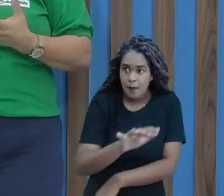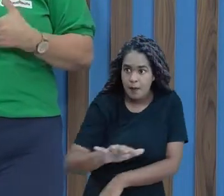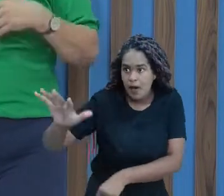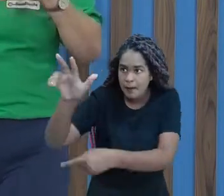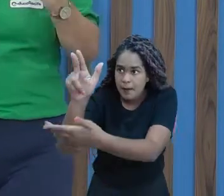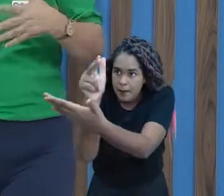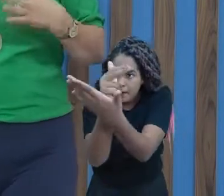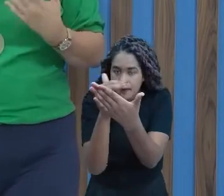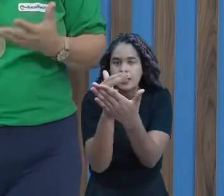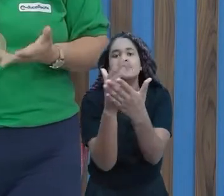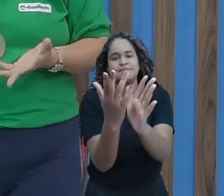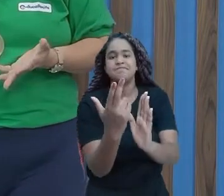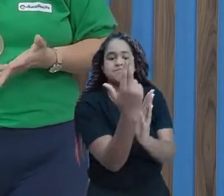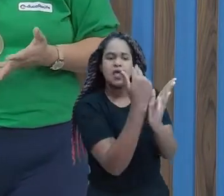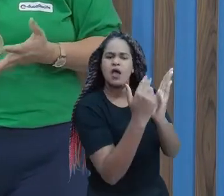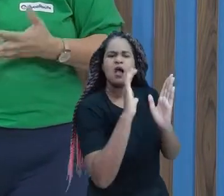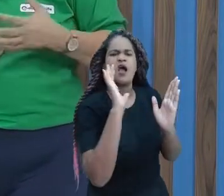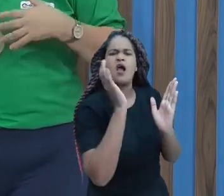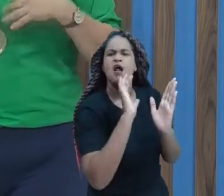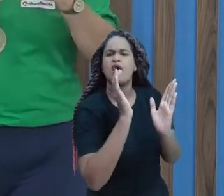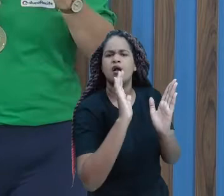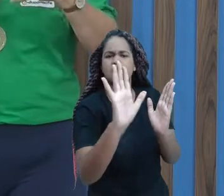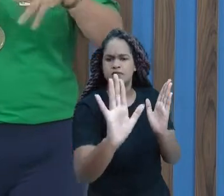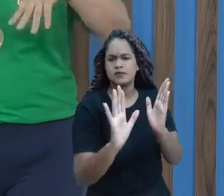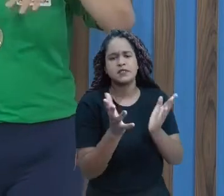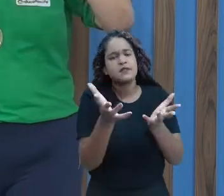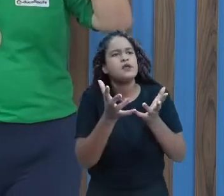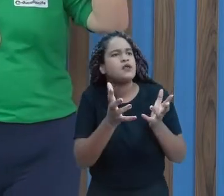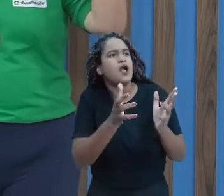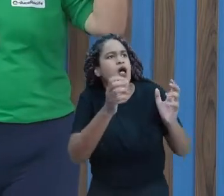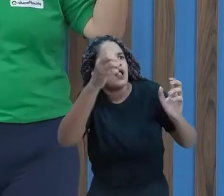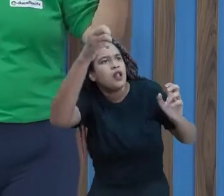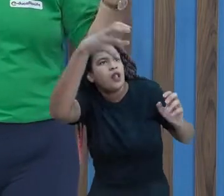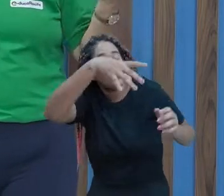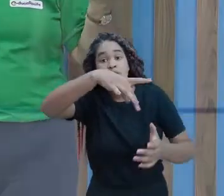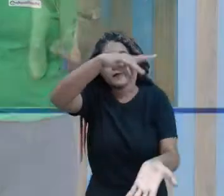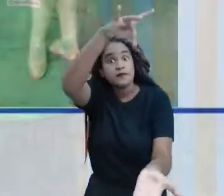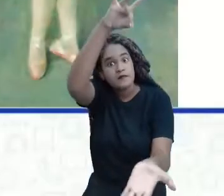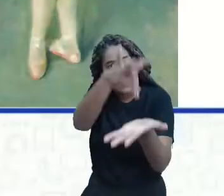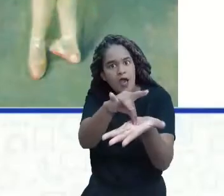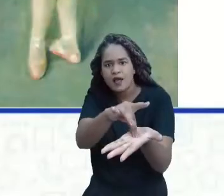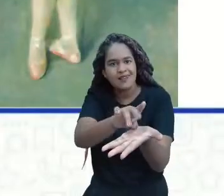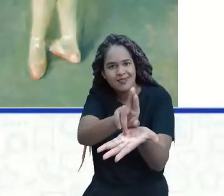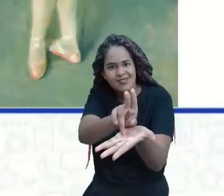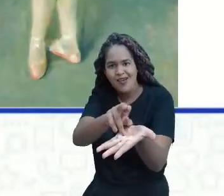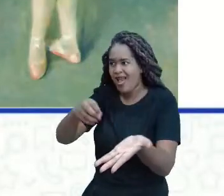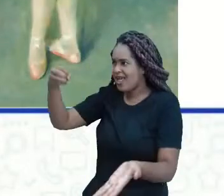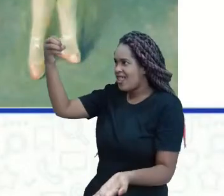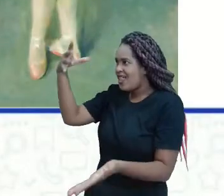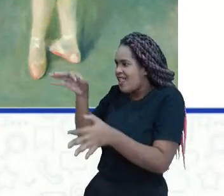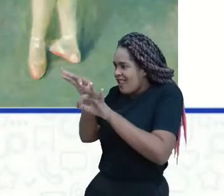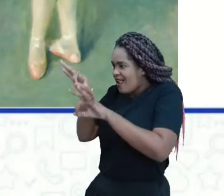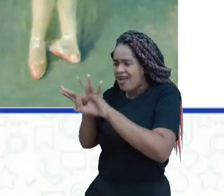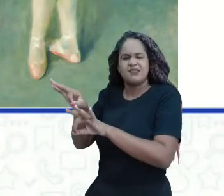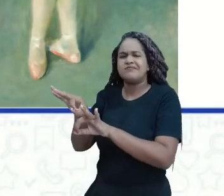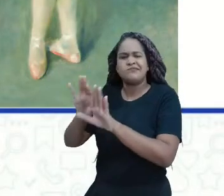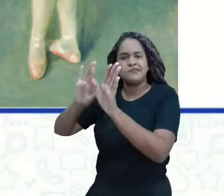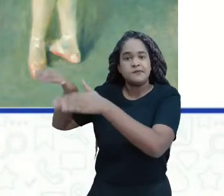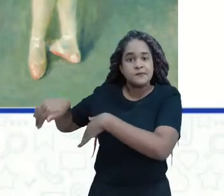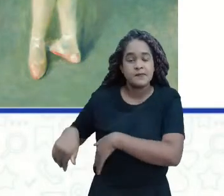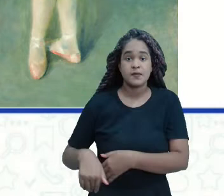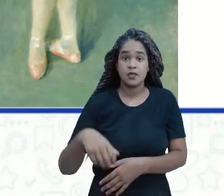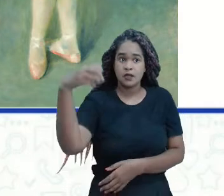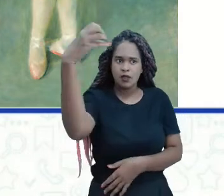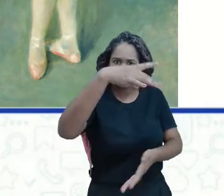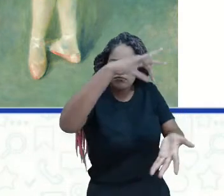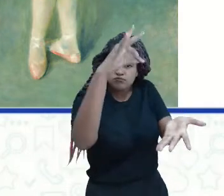uma pintura feita muito rapidamente. Eles queriam captar a luz verdadeira e não aquela luz idealizada que o neoclássico